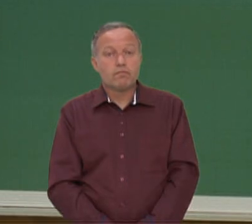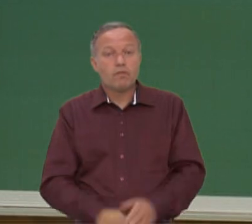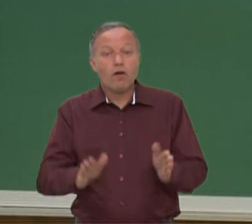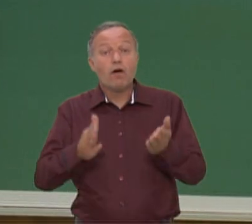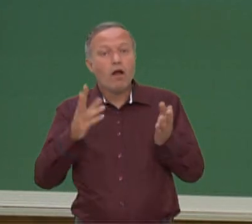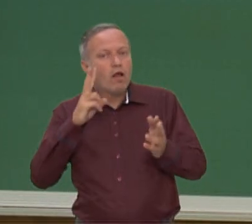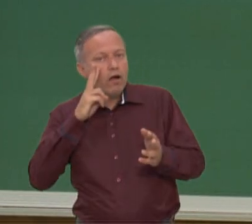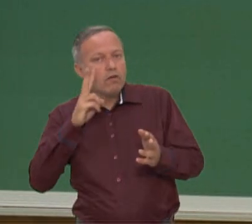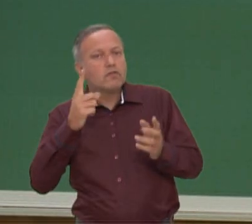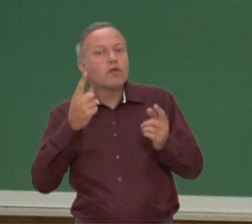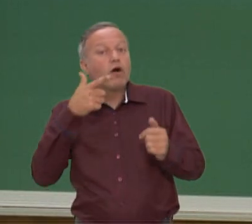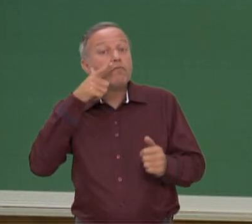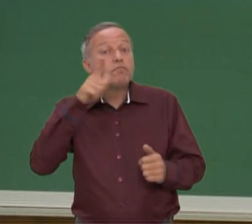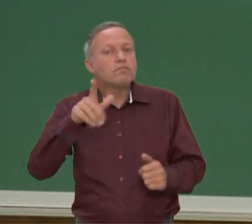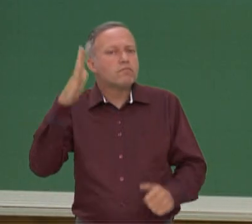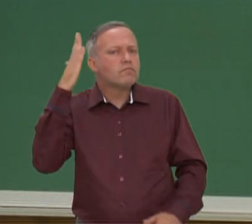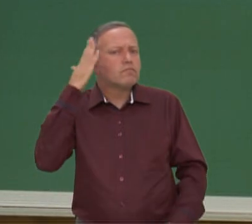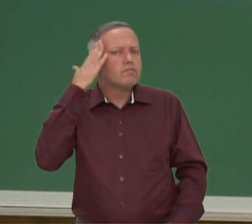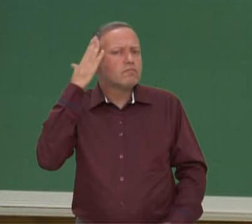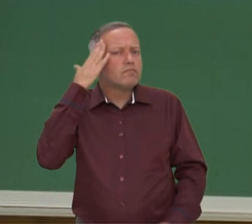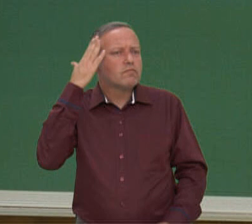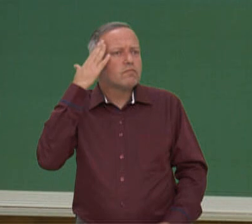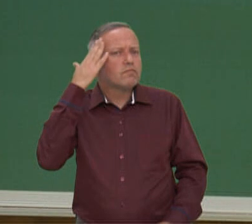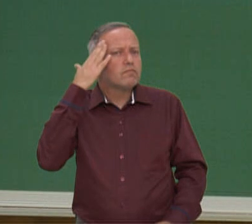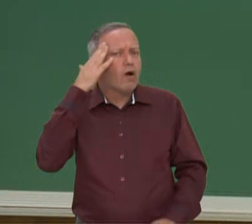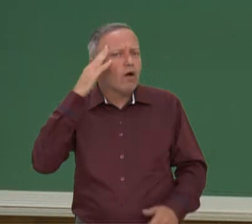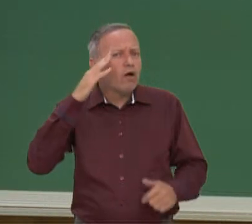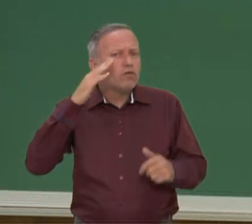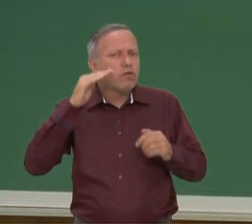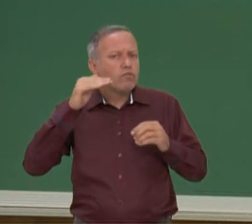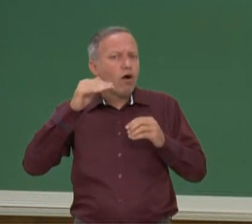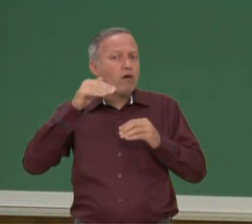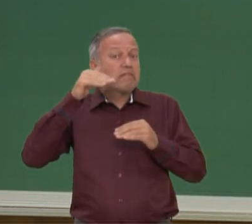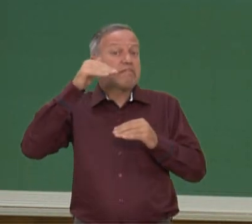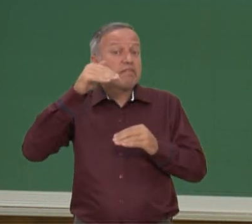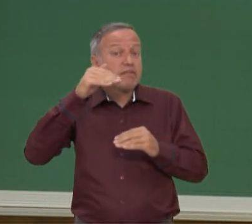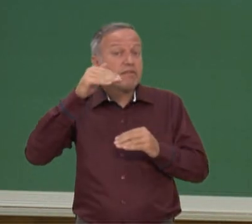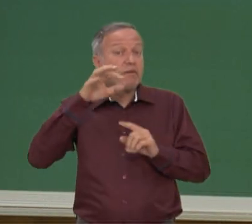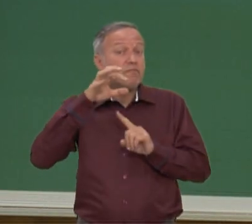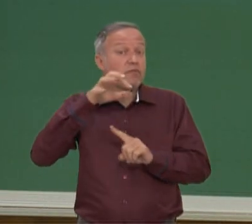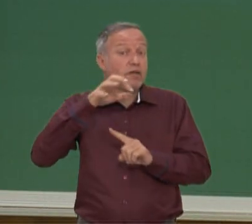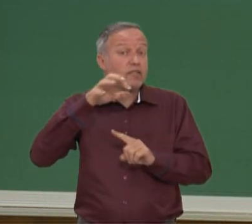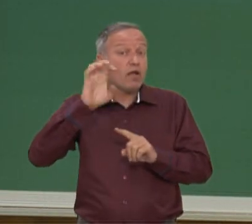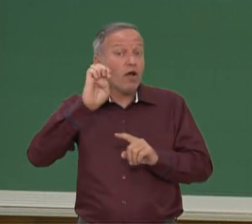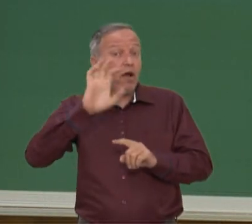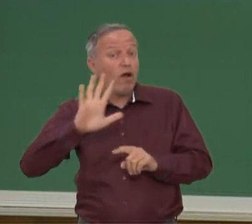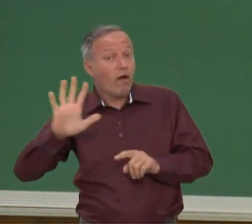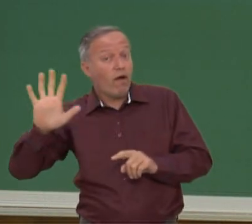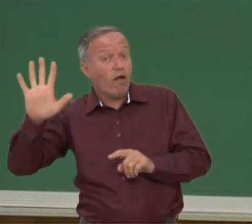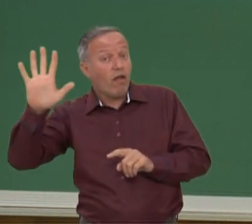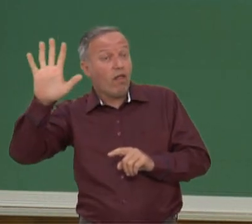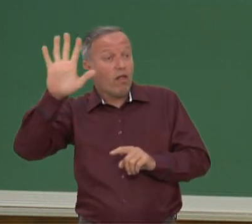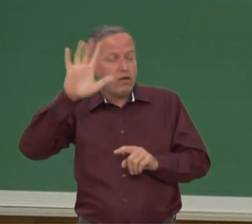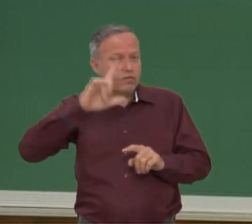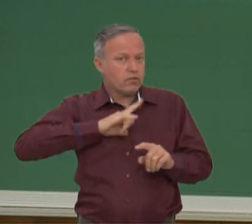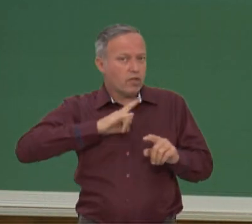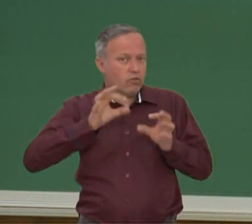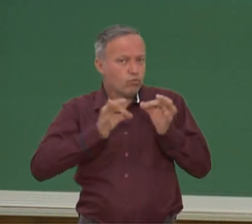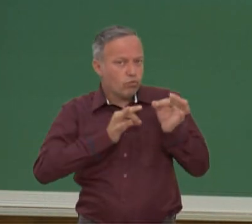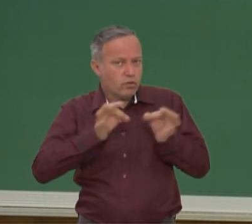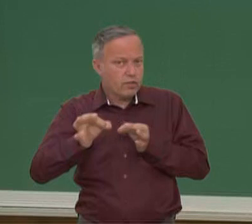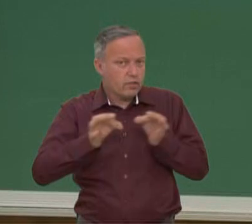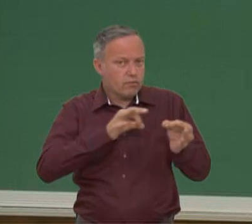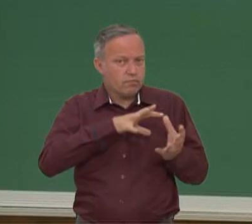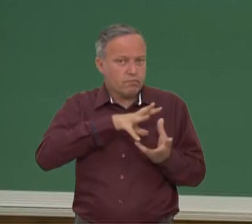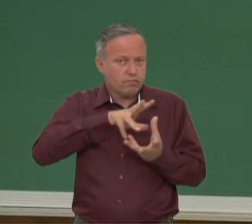Vamos lá, o que que você conseguiu pensar aí sobre a soberania dos estados? Estamos falando em ordem mundial, então nós